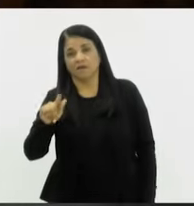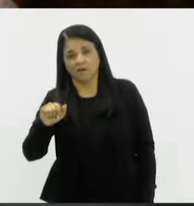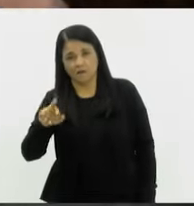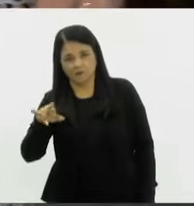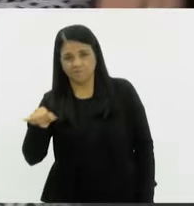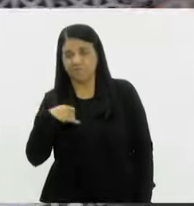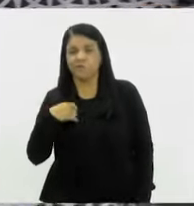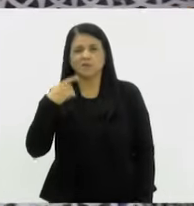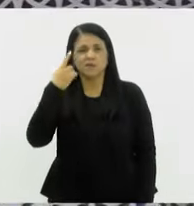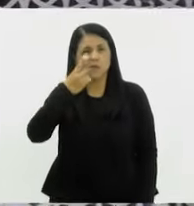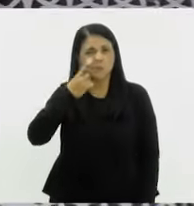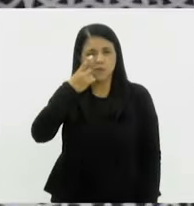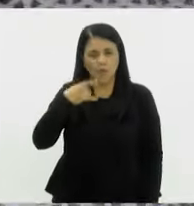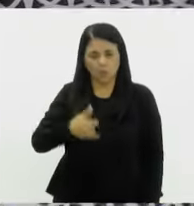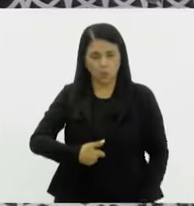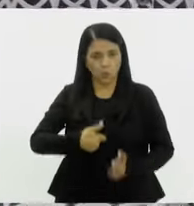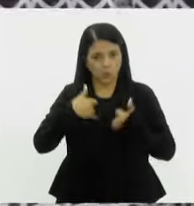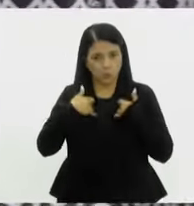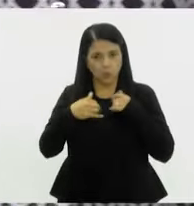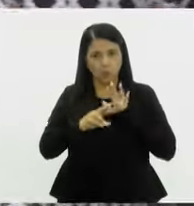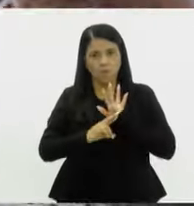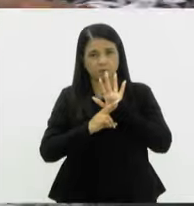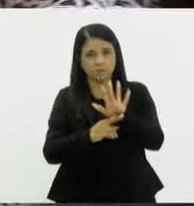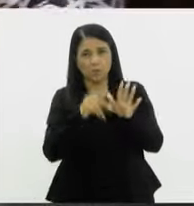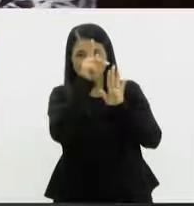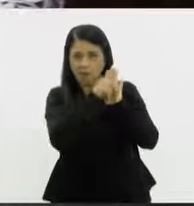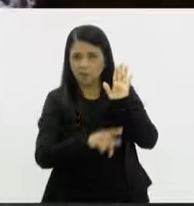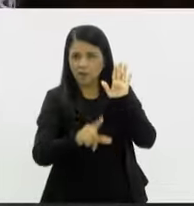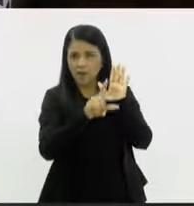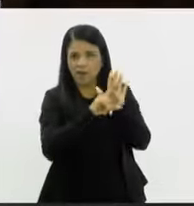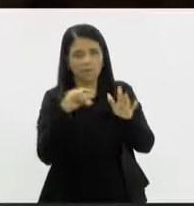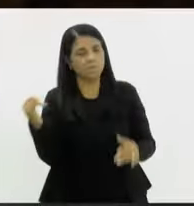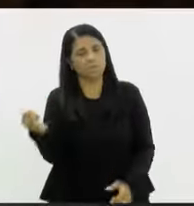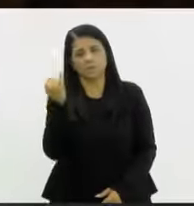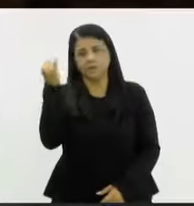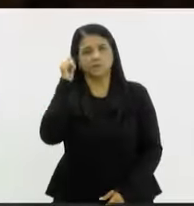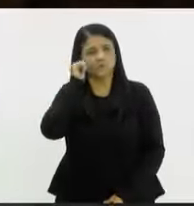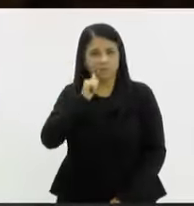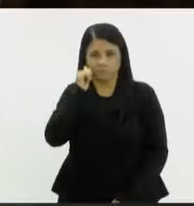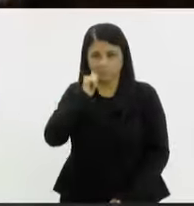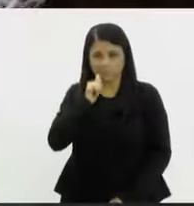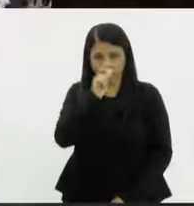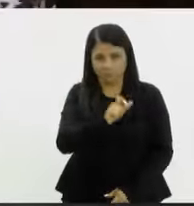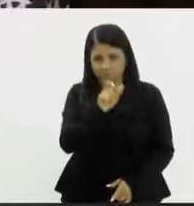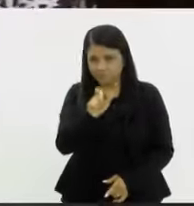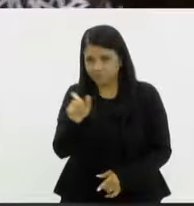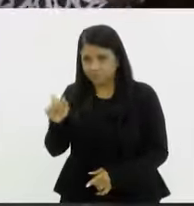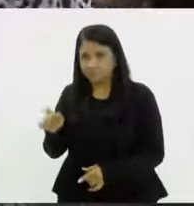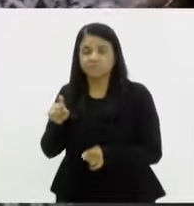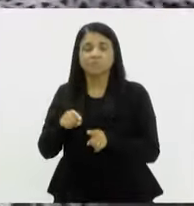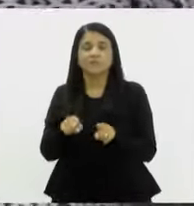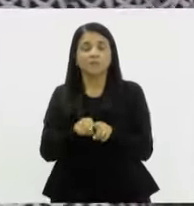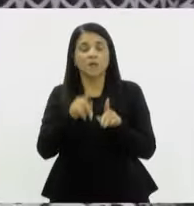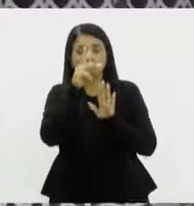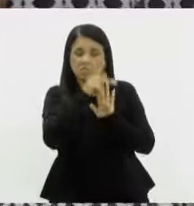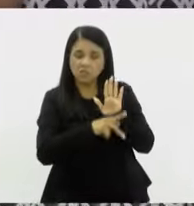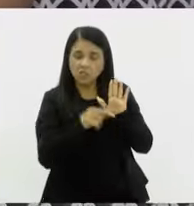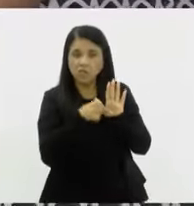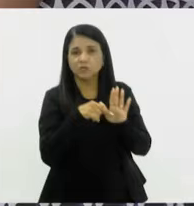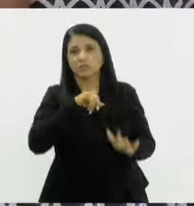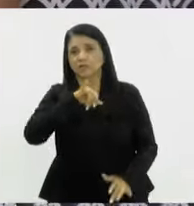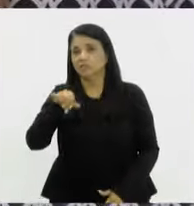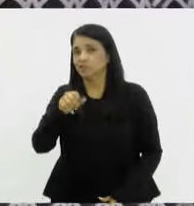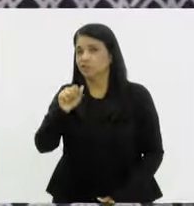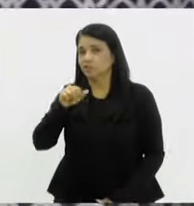de nesse momento representar num projeto de lei muito importante PR as mulheres eu tô relatando um projeto da Jandira que vale a pena vocês